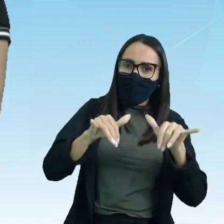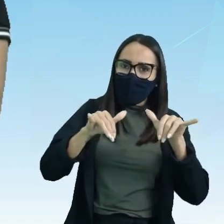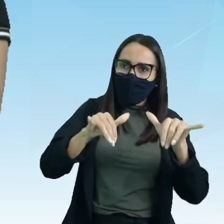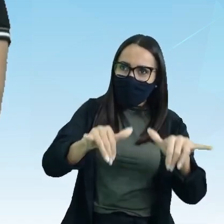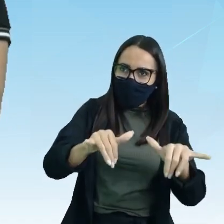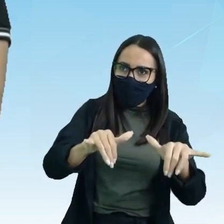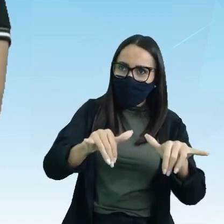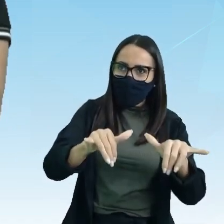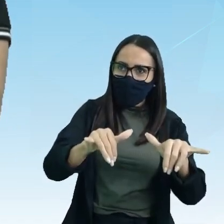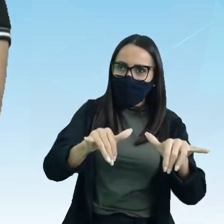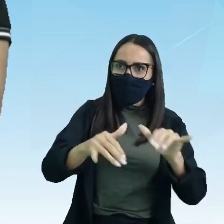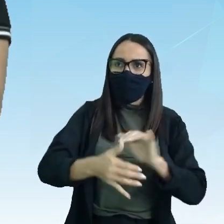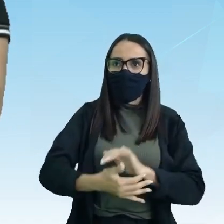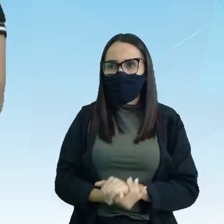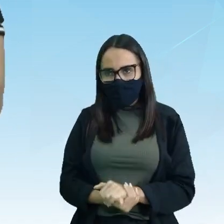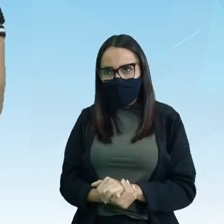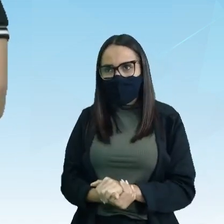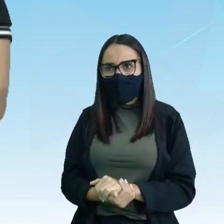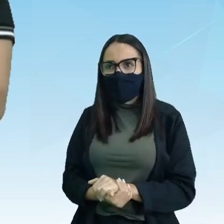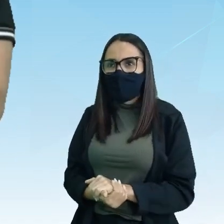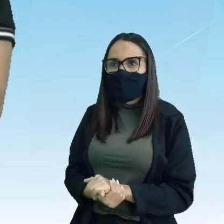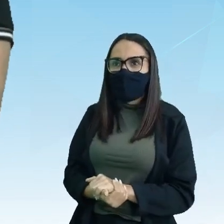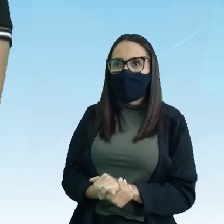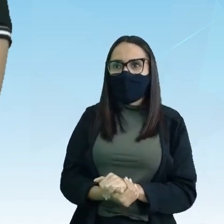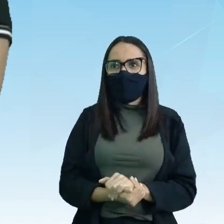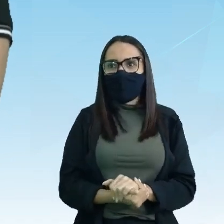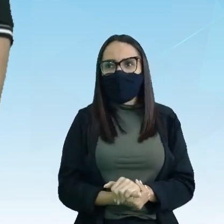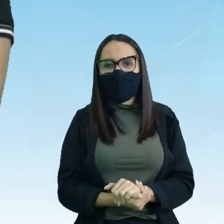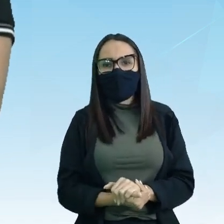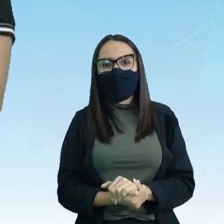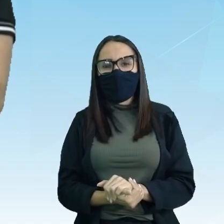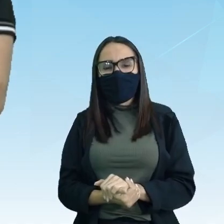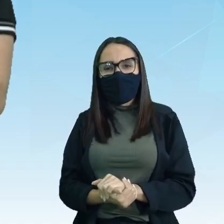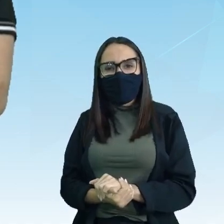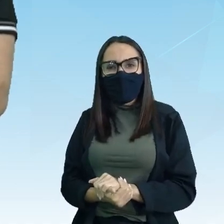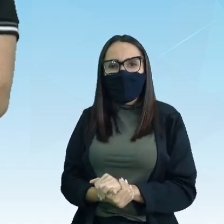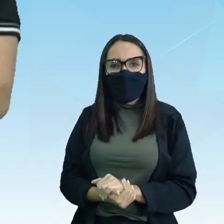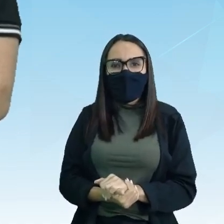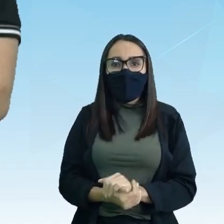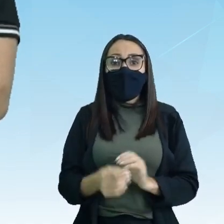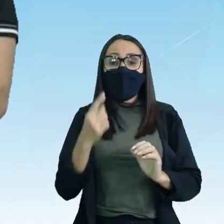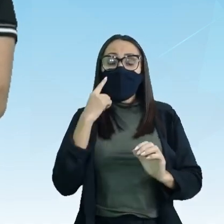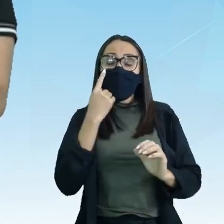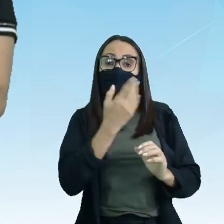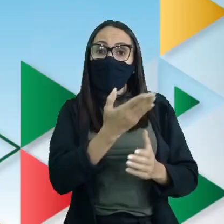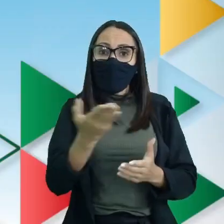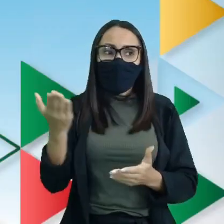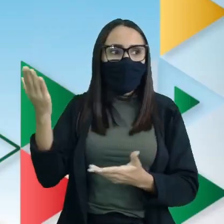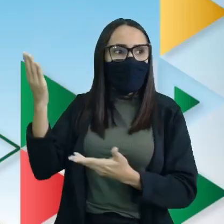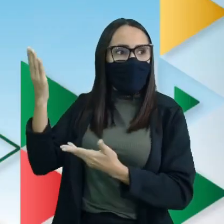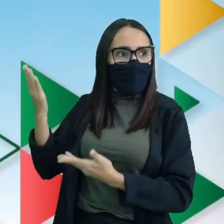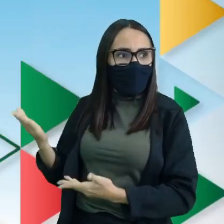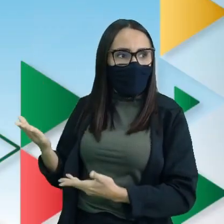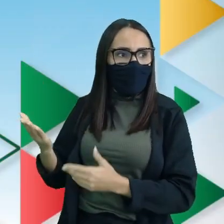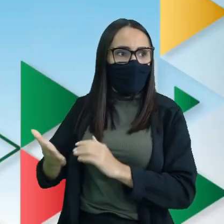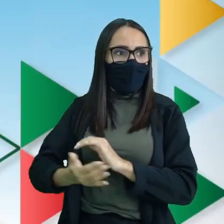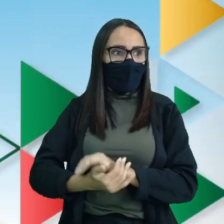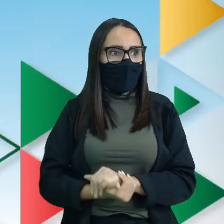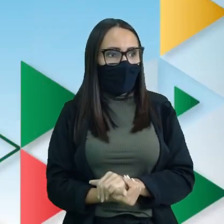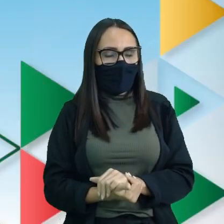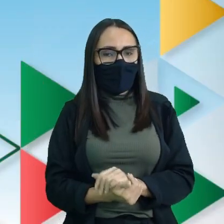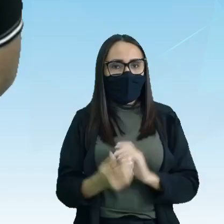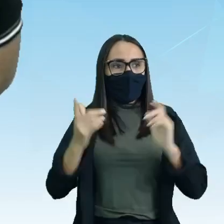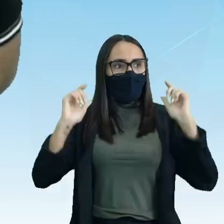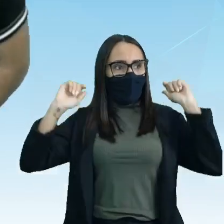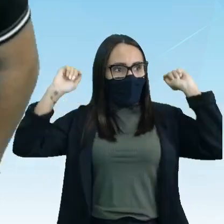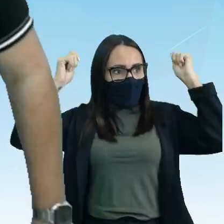Libras? Olha aí, mercado. Então é isso aí. Então na tela vocês podem ver aqui, olha o tema, o mercado